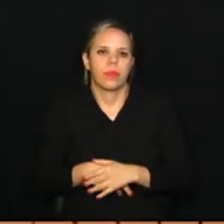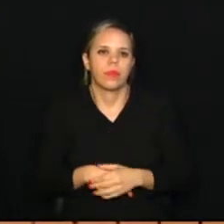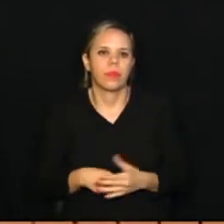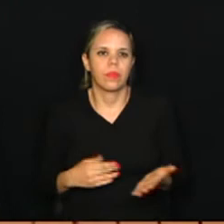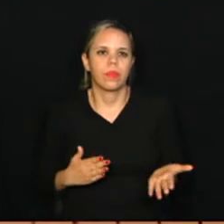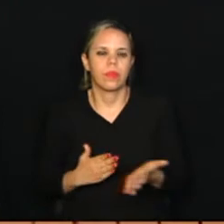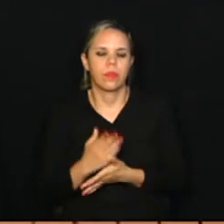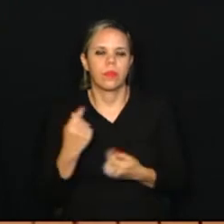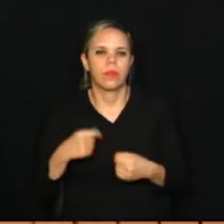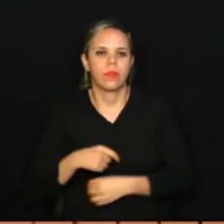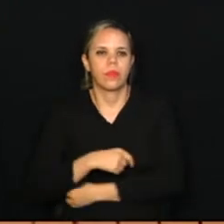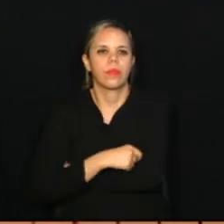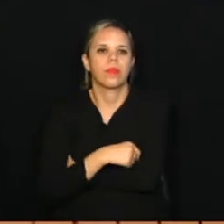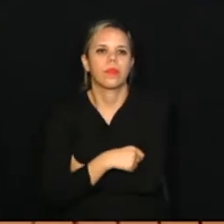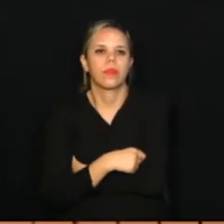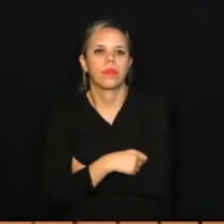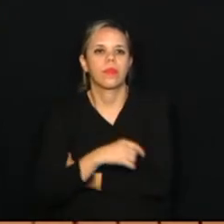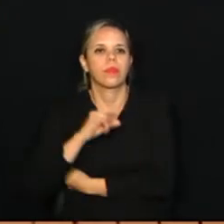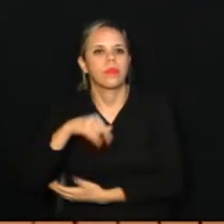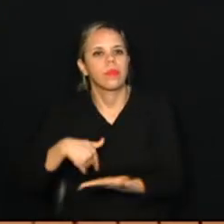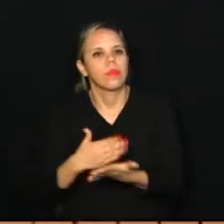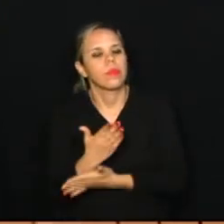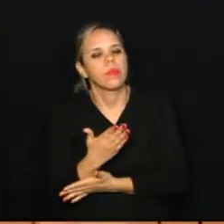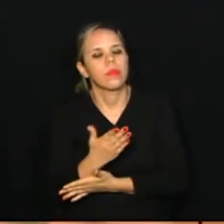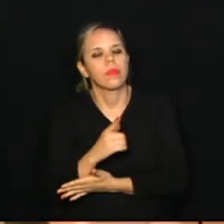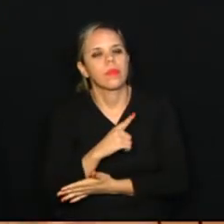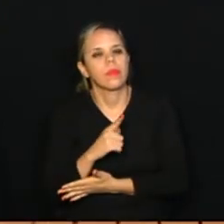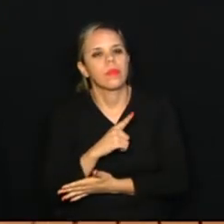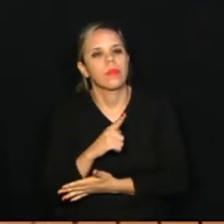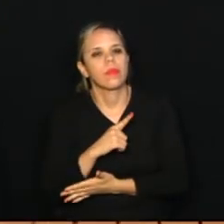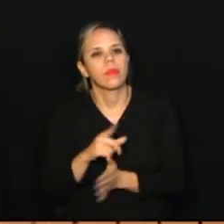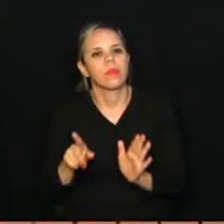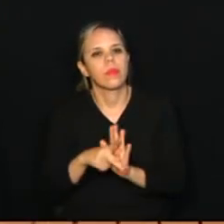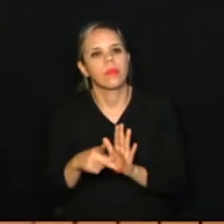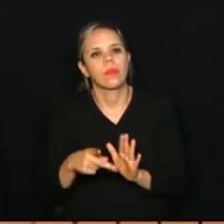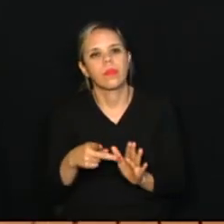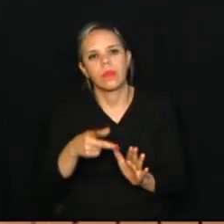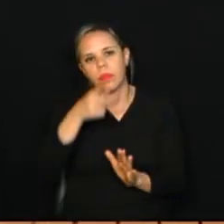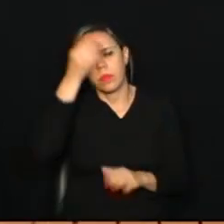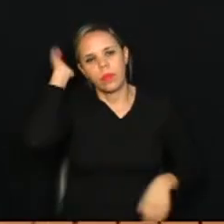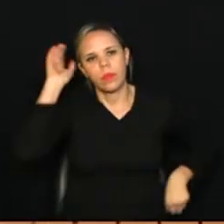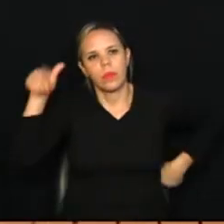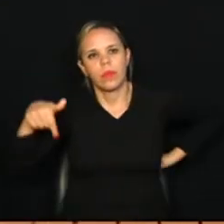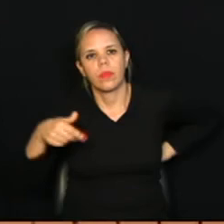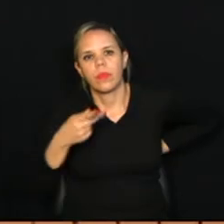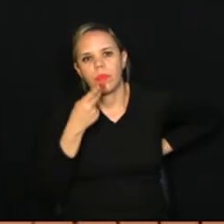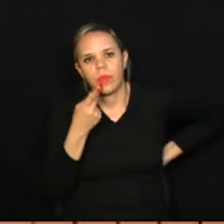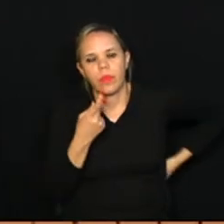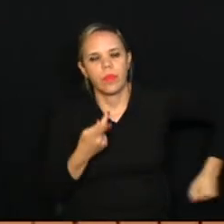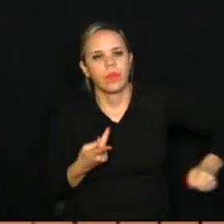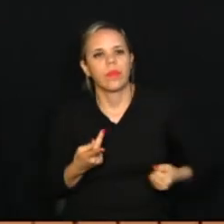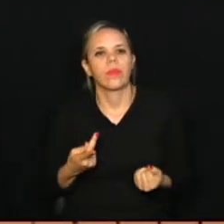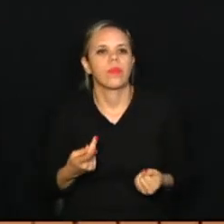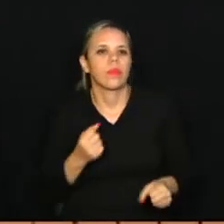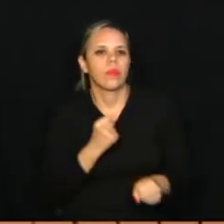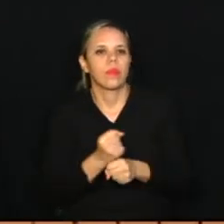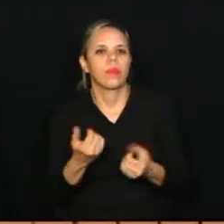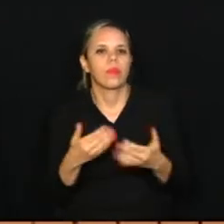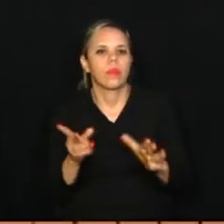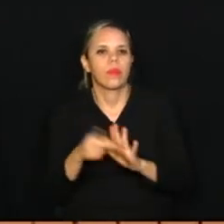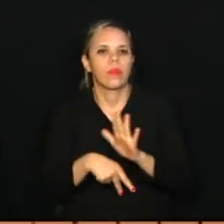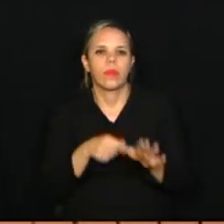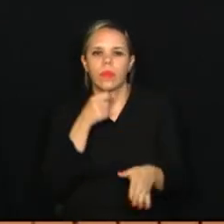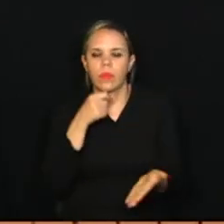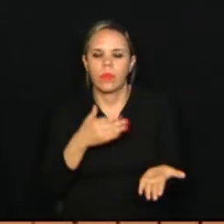aprovar, precisa do alvará, ele vai ter, como o próprio Dário colocou, no dia seguinte o alvará de construção está liberado, mas o projeto não